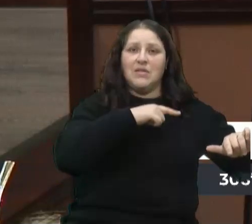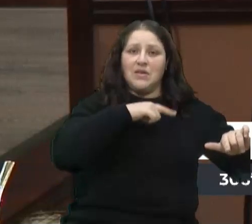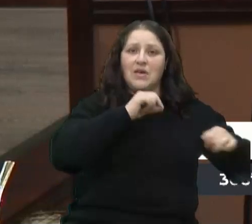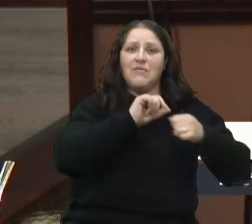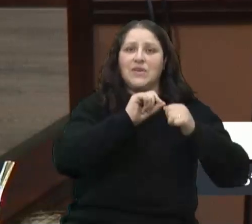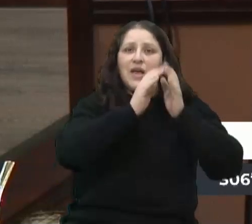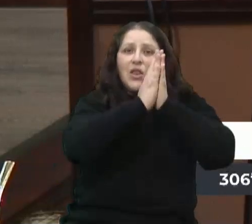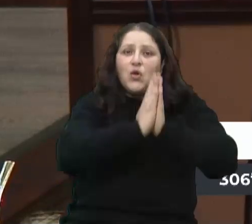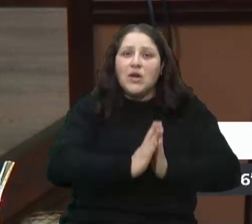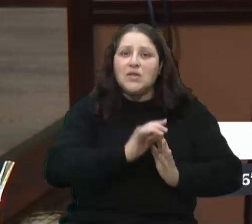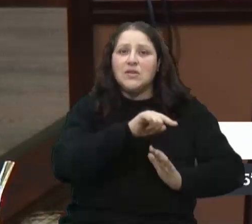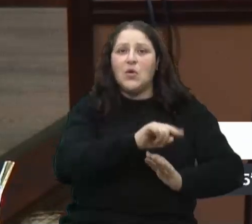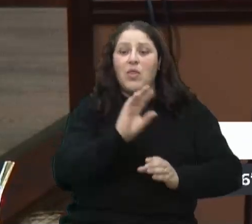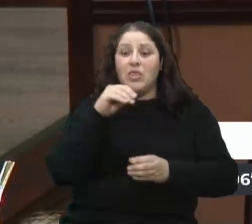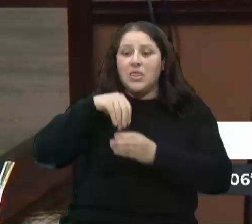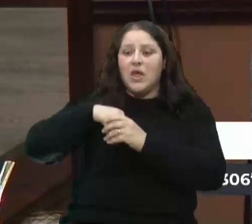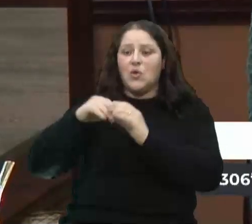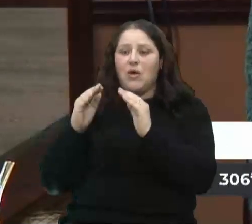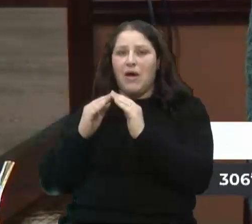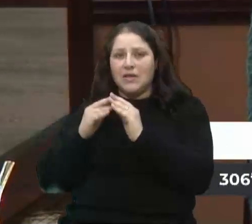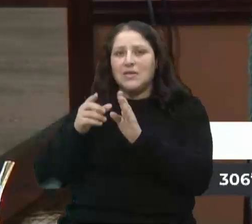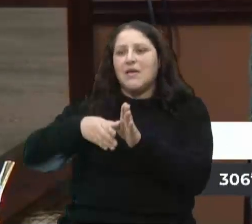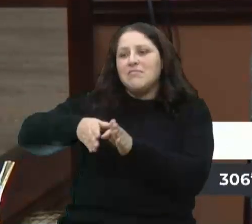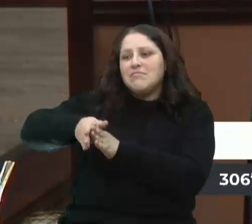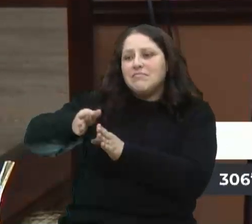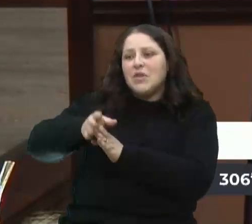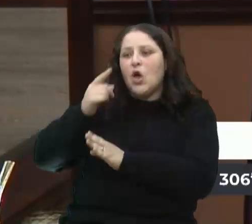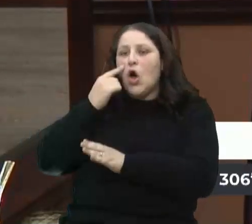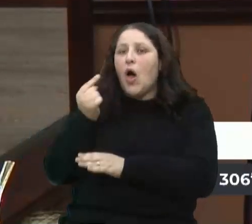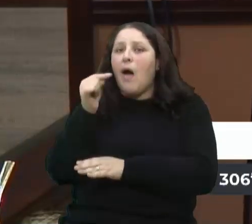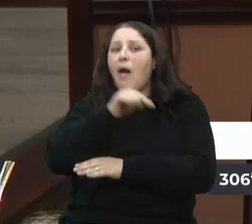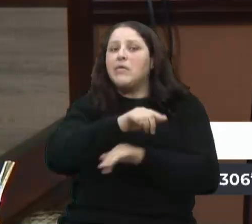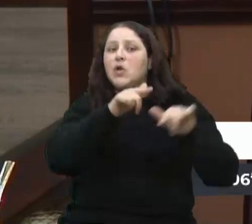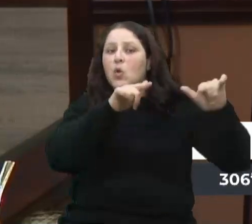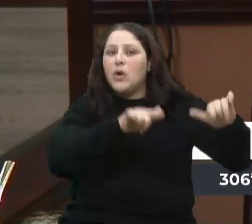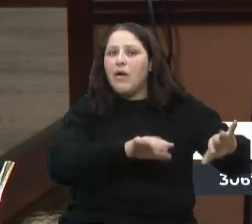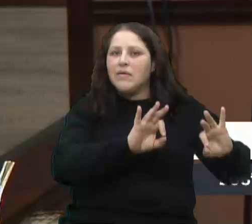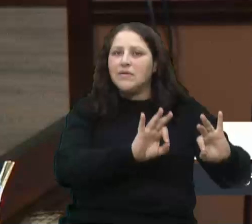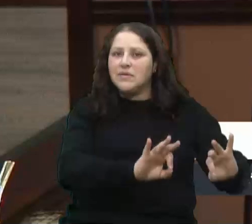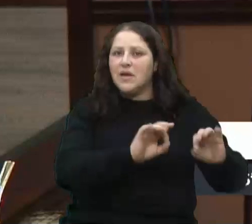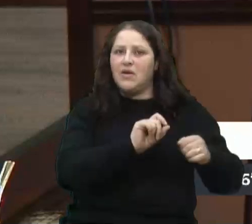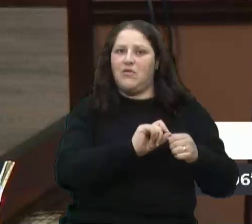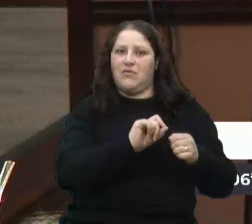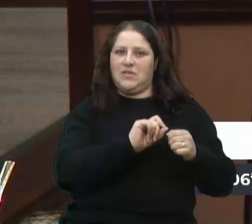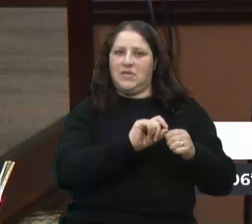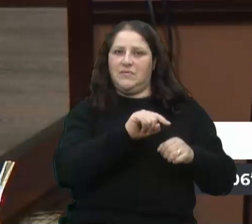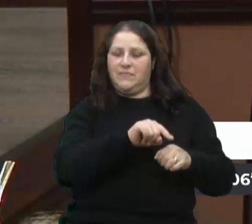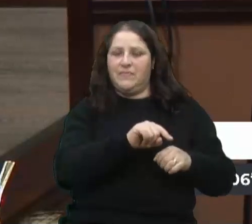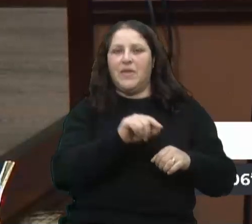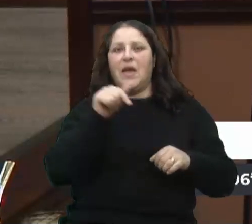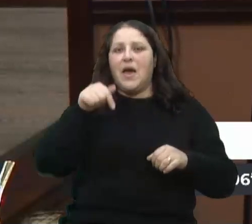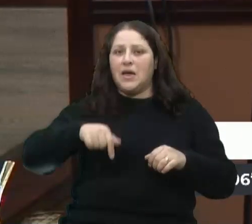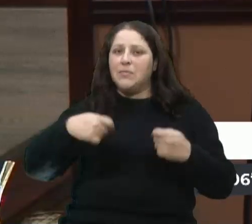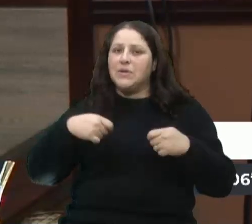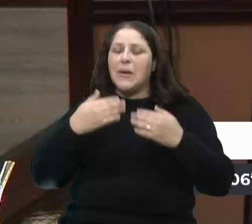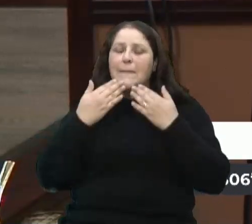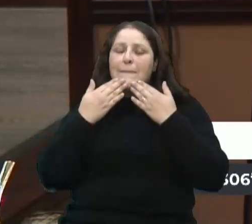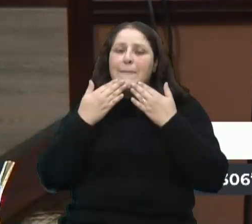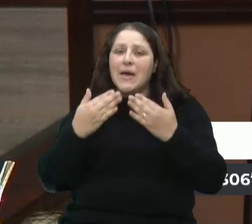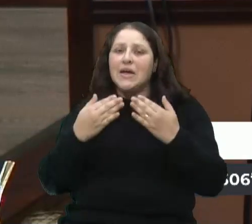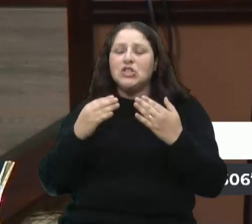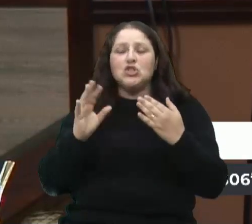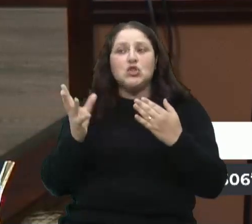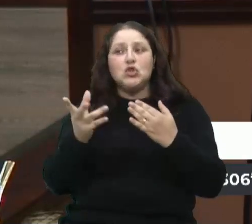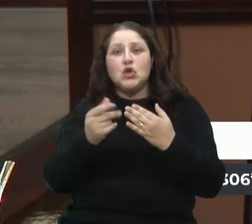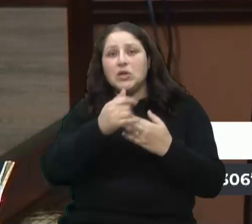das casas, uma orientação para que lá, né, fosse o local adequado. Mas eu acho que aqui a gente precisa realmente pedir a tolerância das